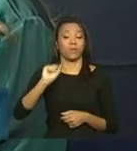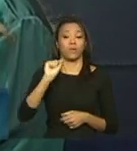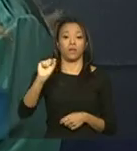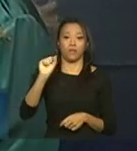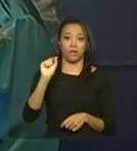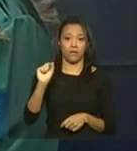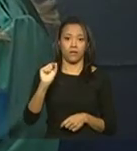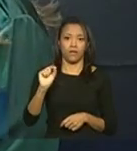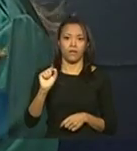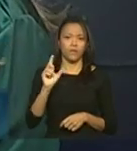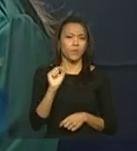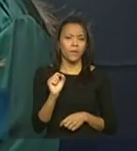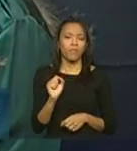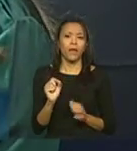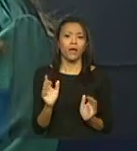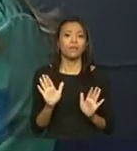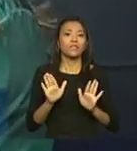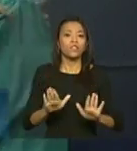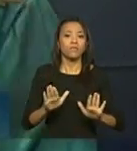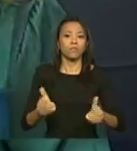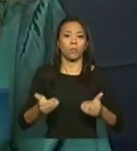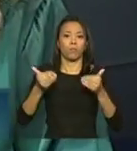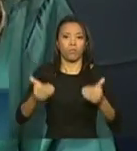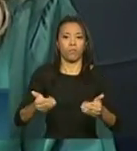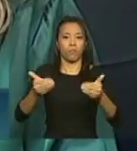pela consistência do processo.